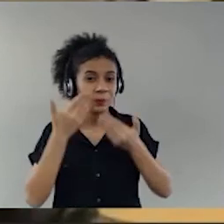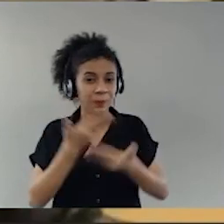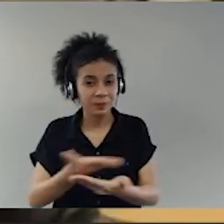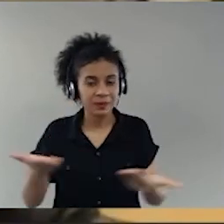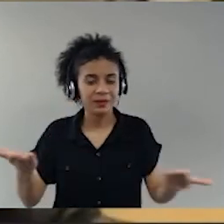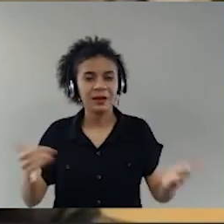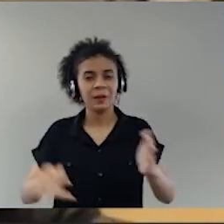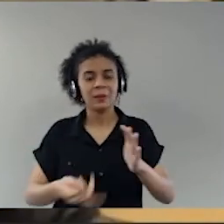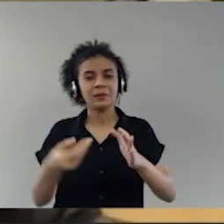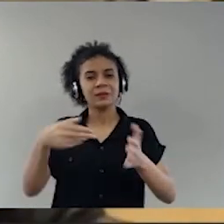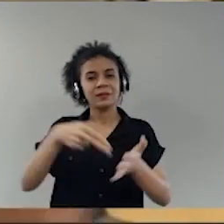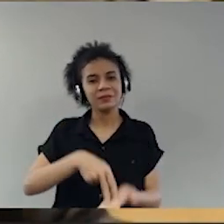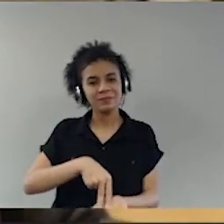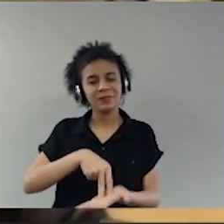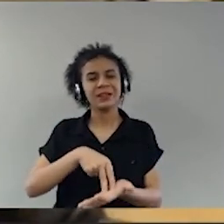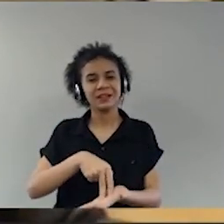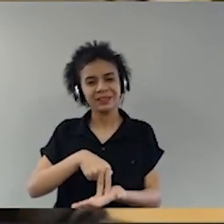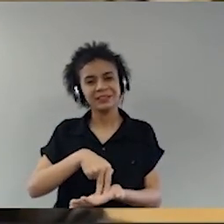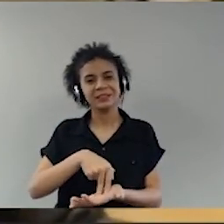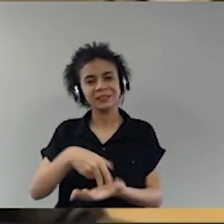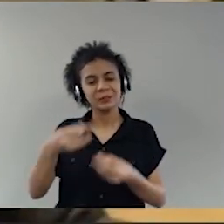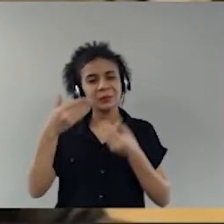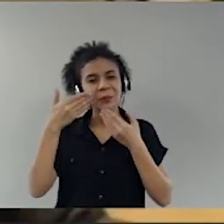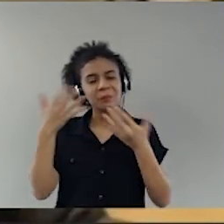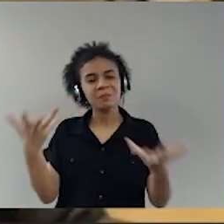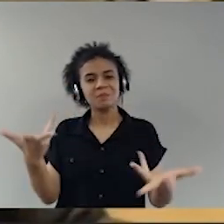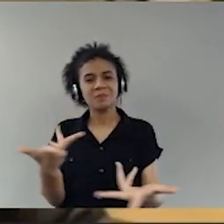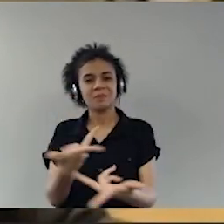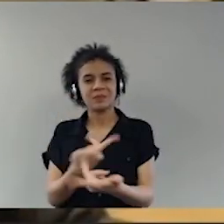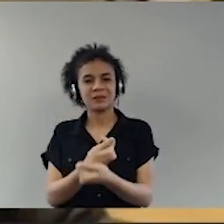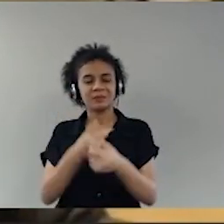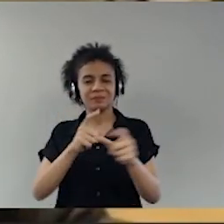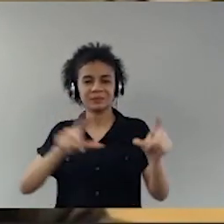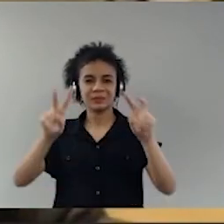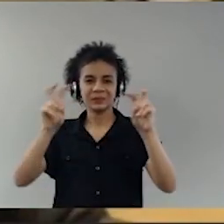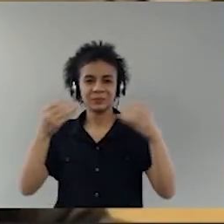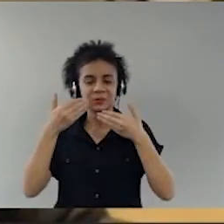oportunidade de estar aqui num ilustre painel desse. Muito obrigado.